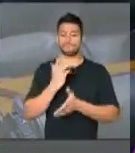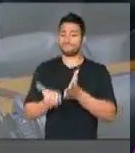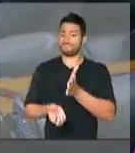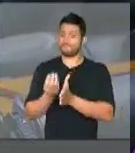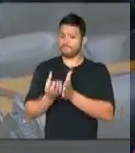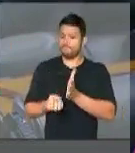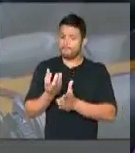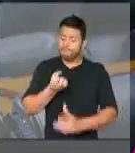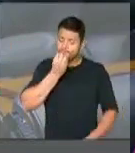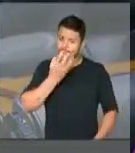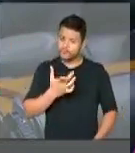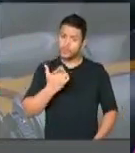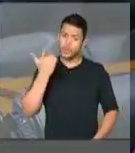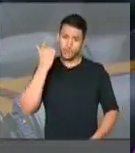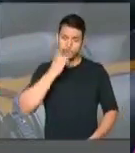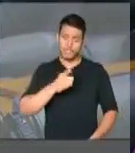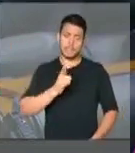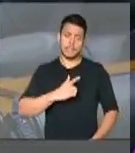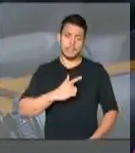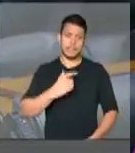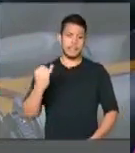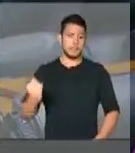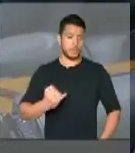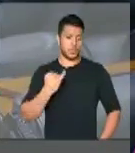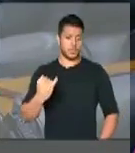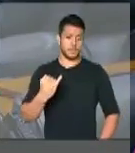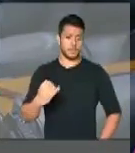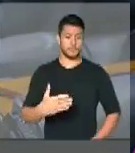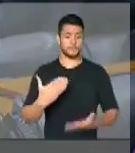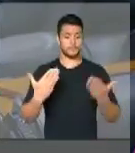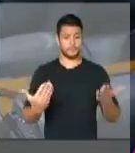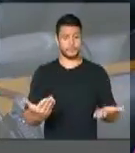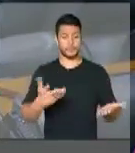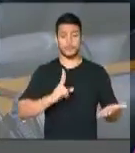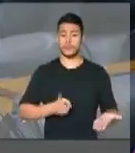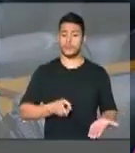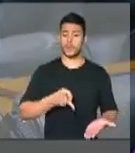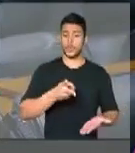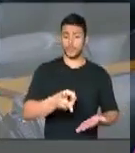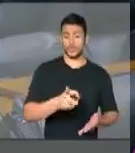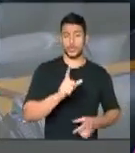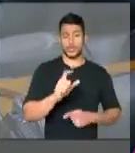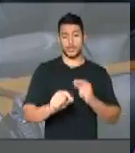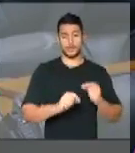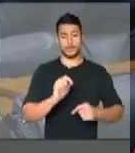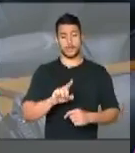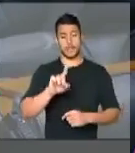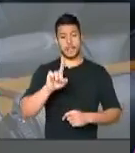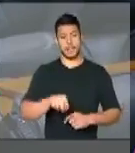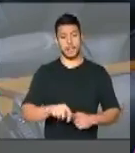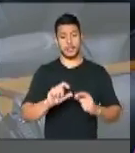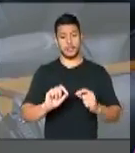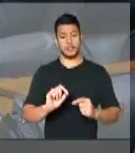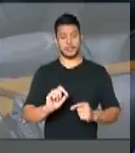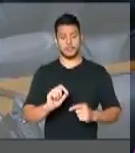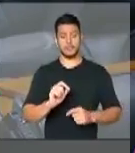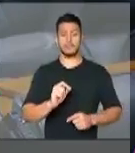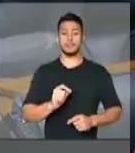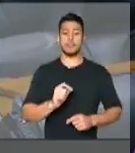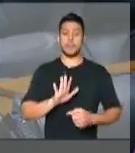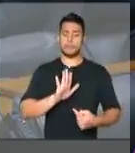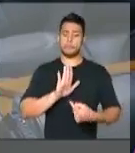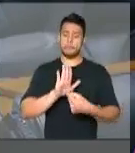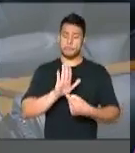e prósperas do nosso estado e que continua, portanto, com uma ação que o tem